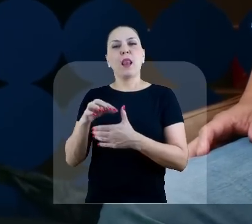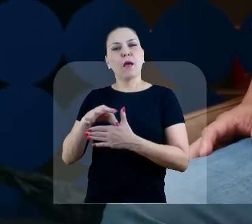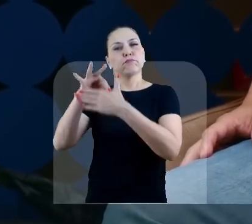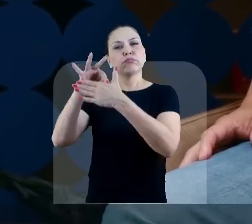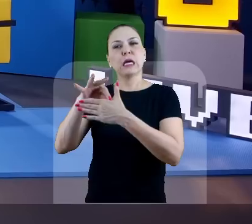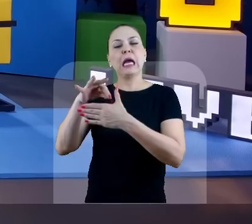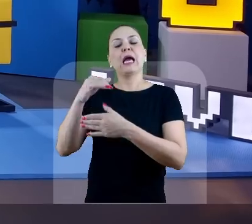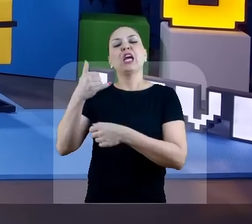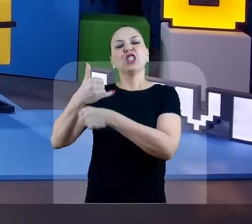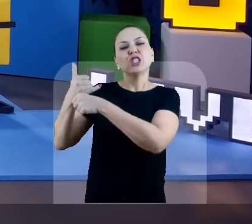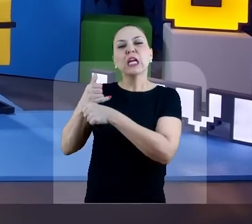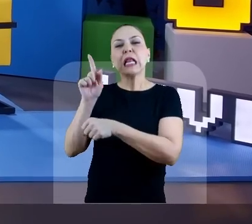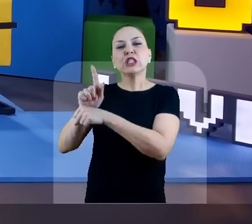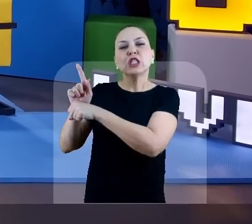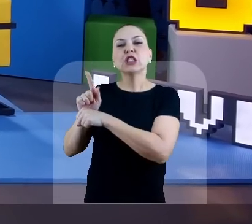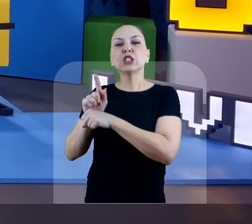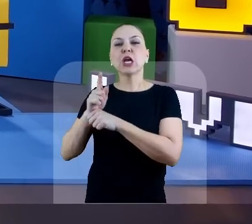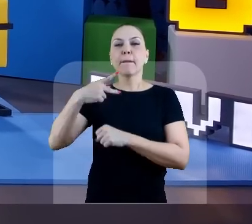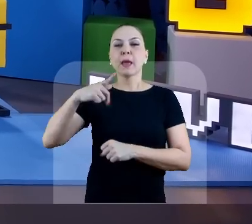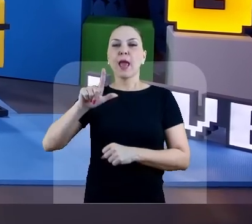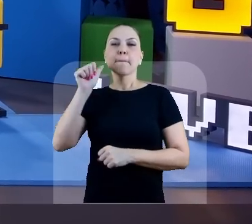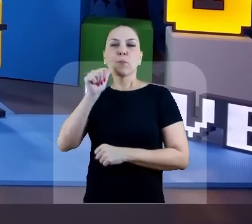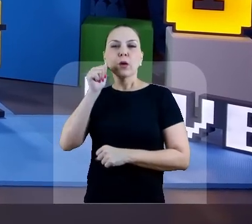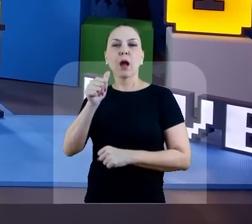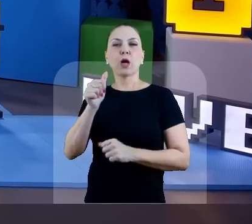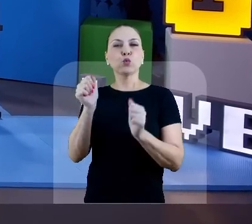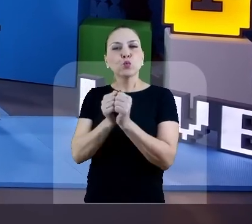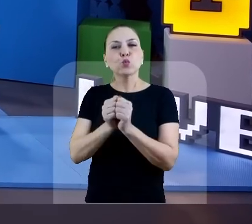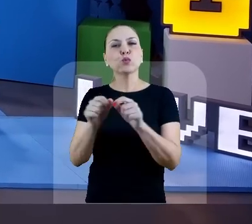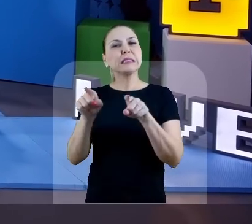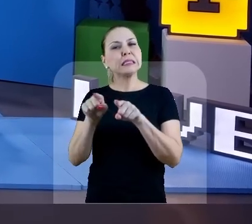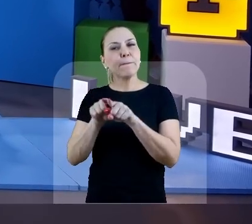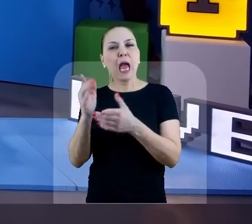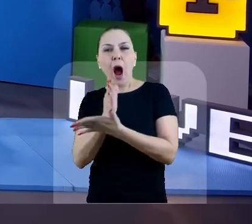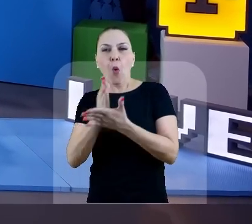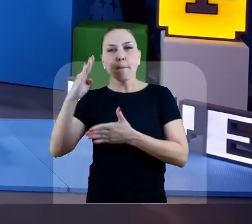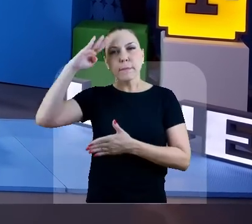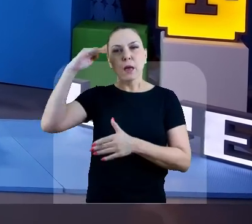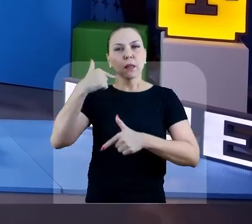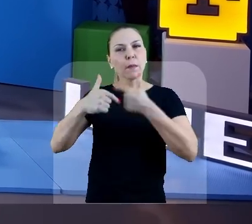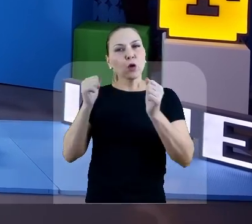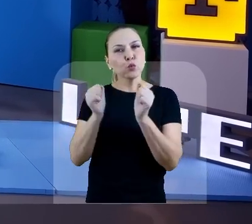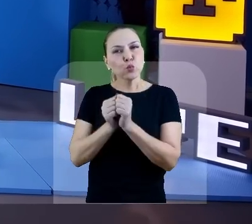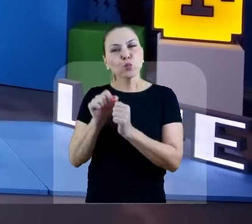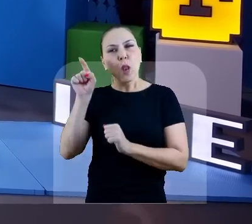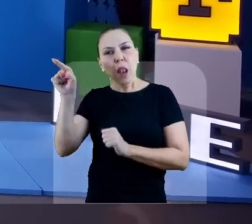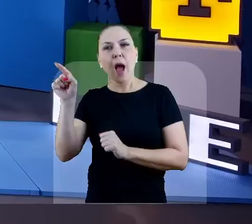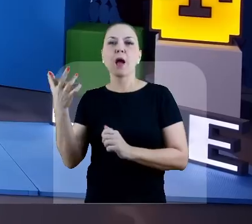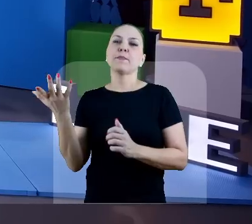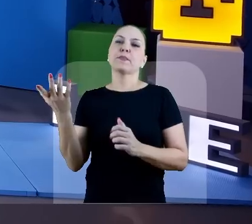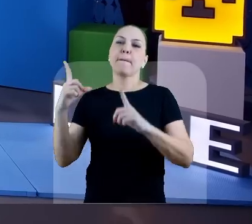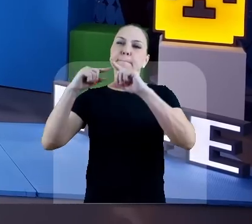PL Mulher, e com a estrutura que nós trouxemos de alguns militares que trabalhavam no